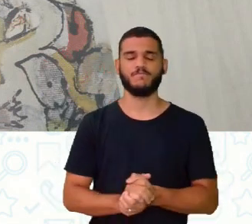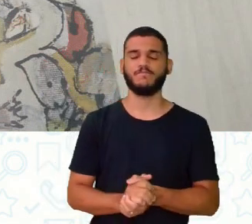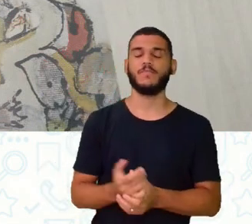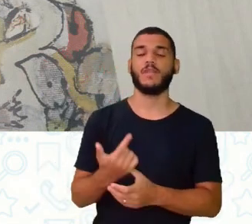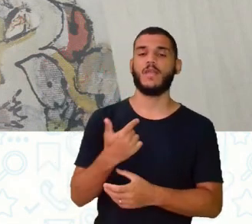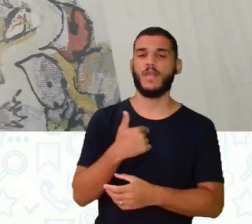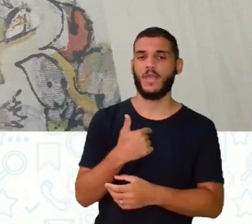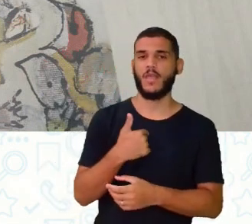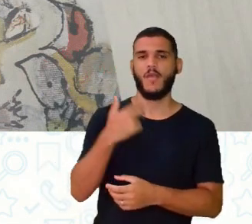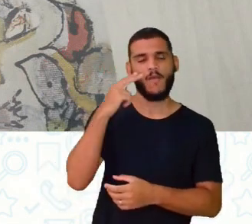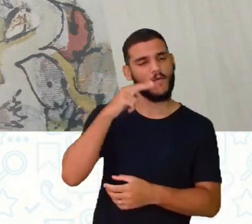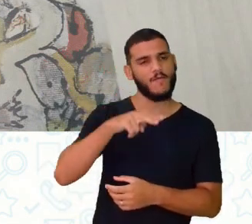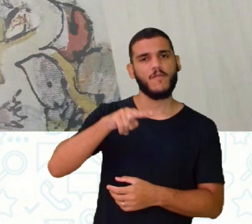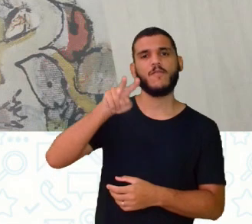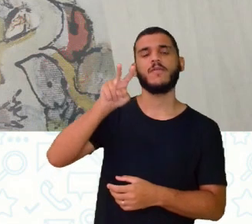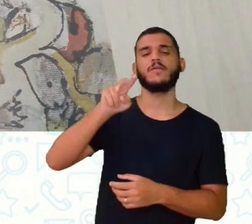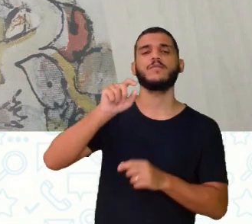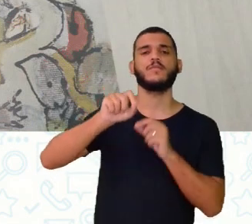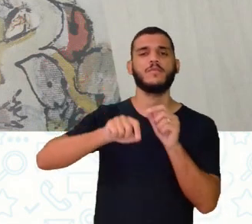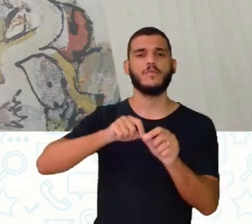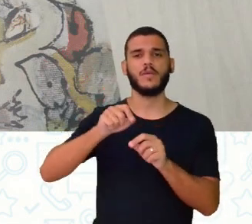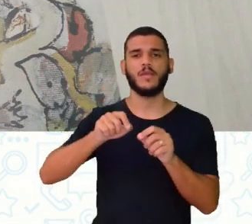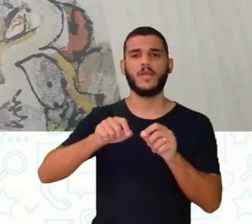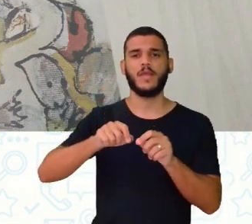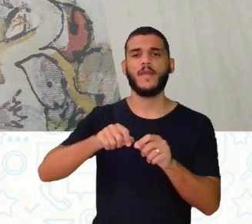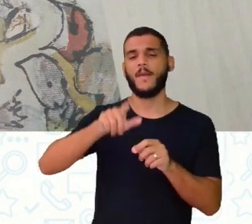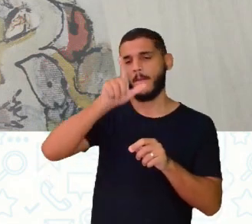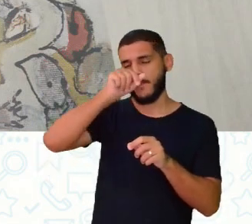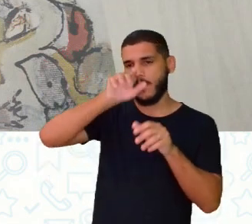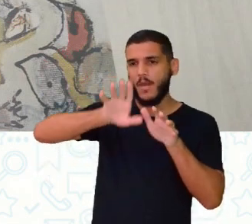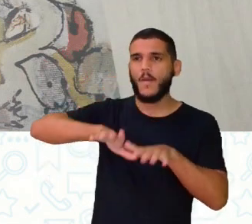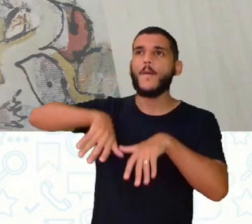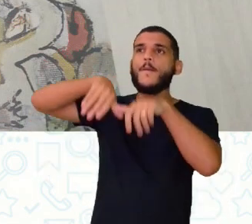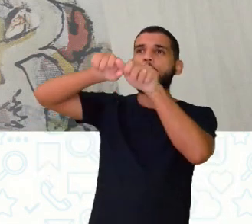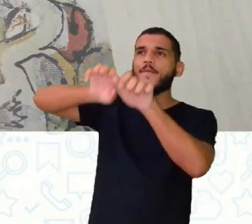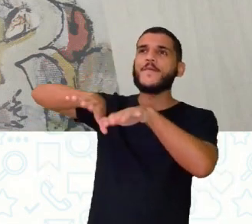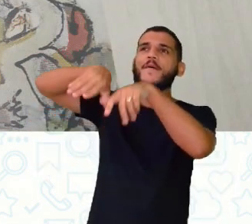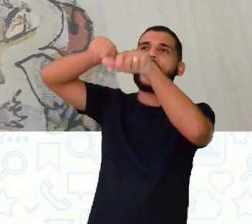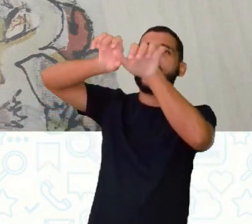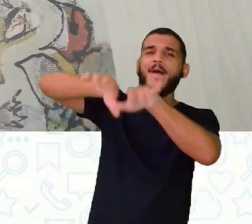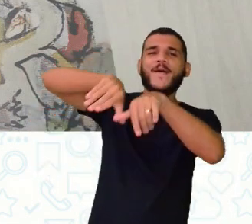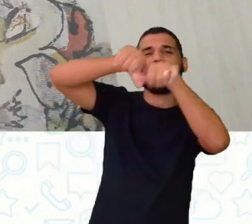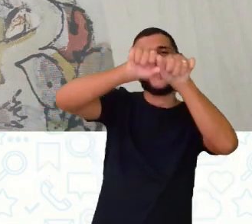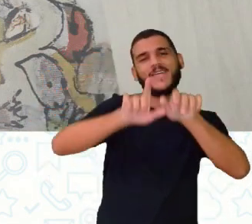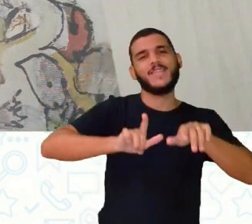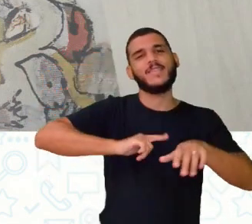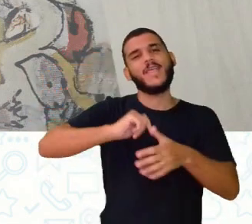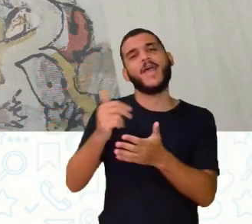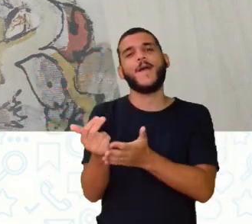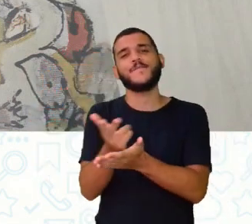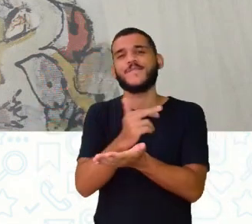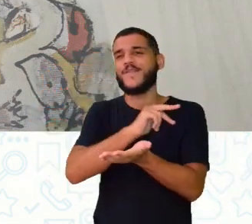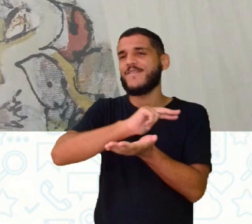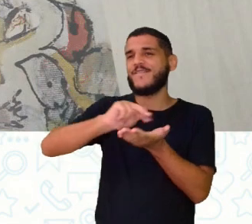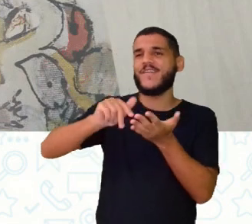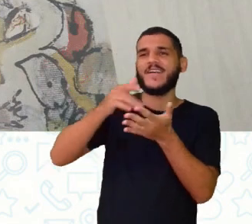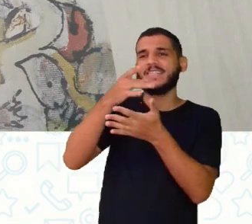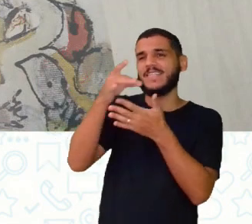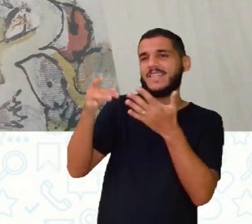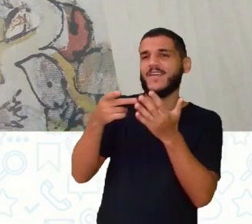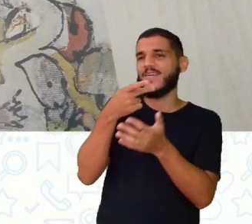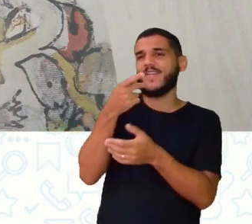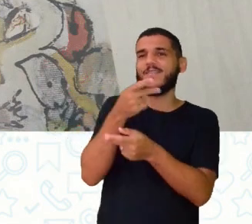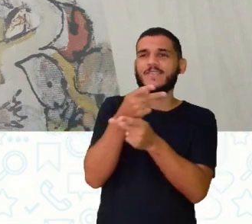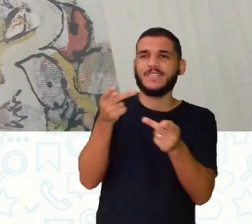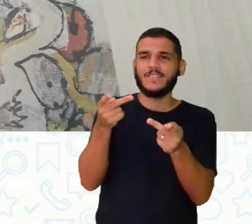estou vendo pássaros voando. Vocês conseguem ver tudo isso nessa pintura? Deixa eu dizer para